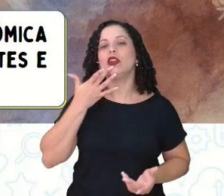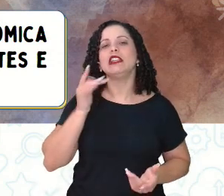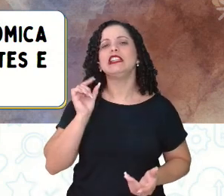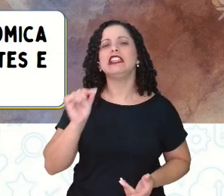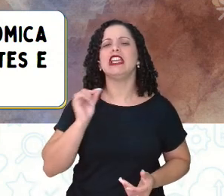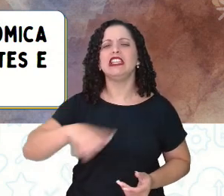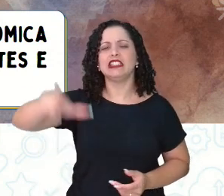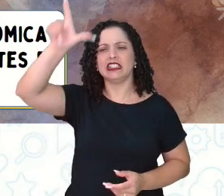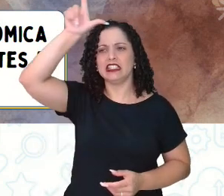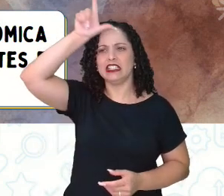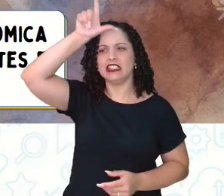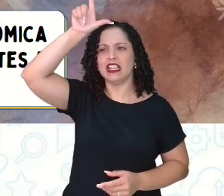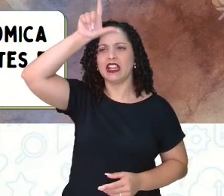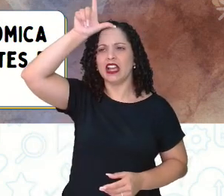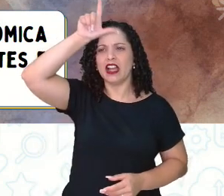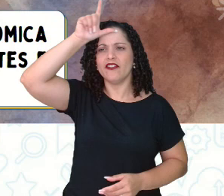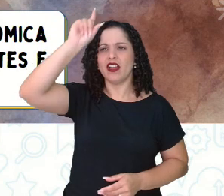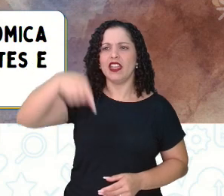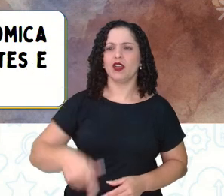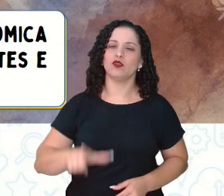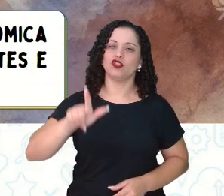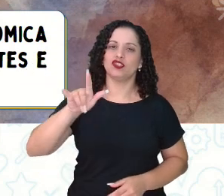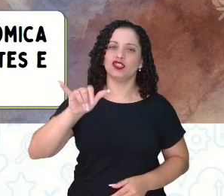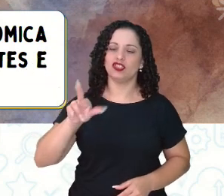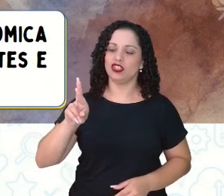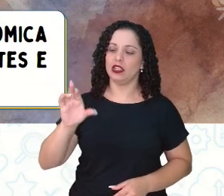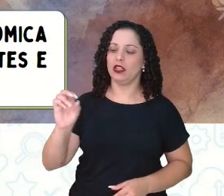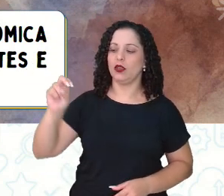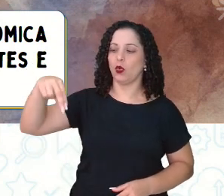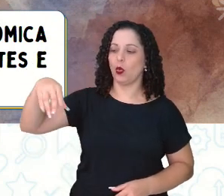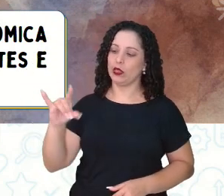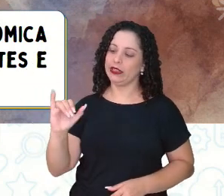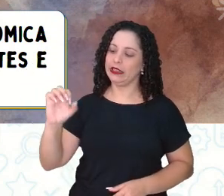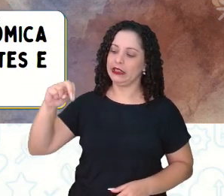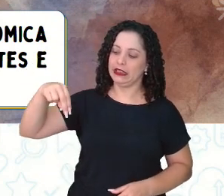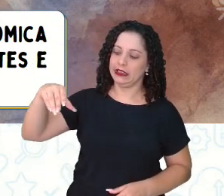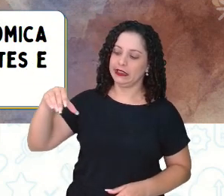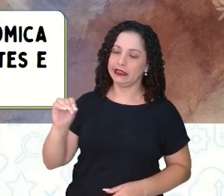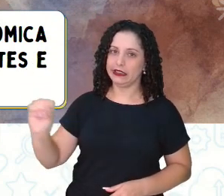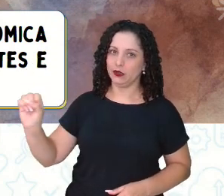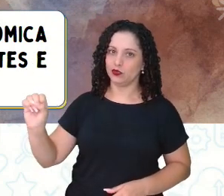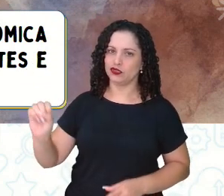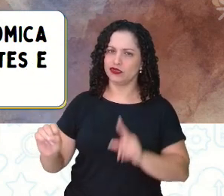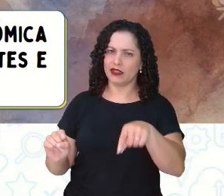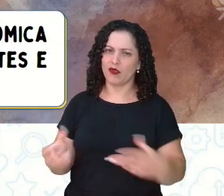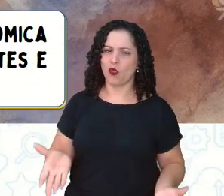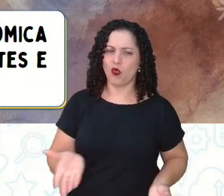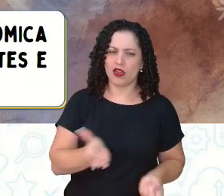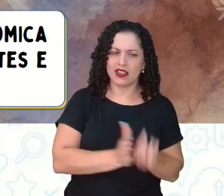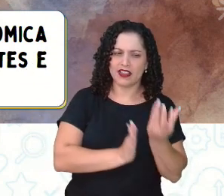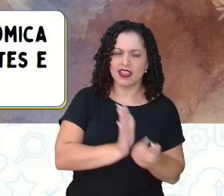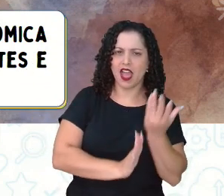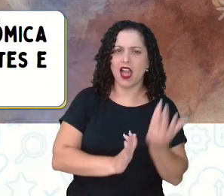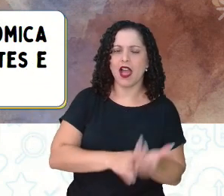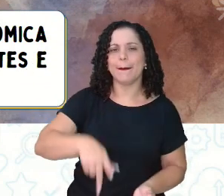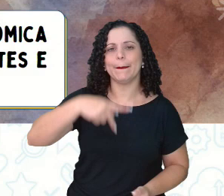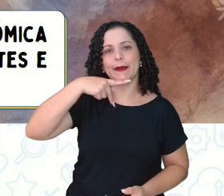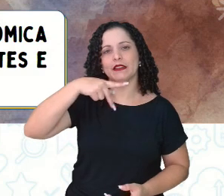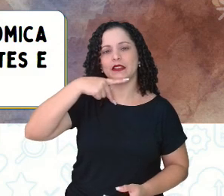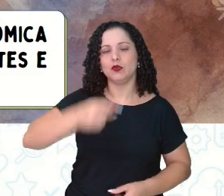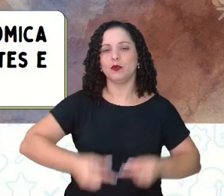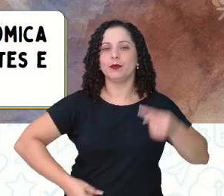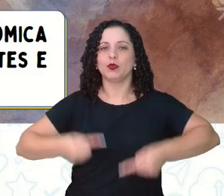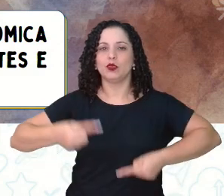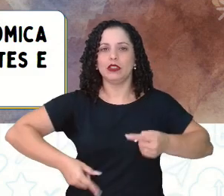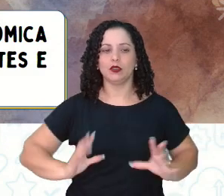viu também na aula anterior os grupos políticos que estavam se formando, né? Os partidos políticos. A gente viu